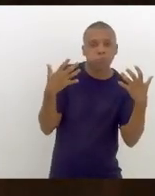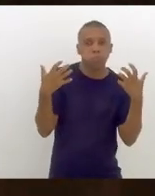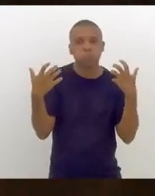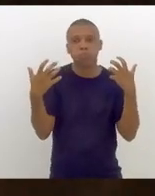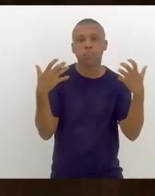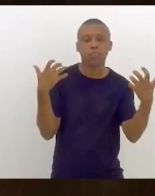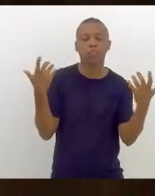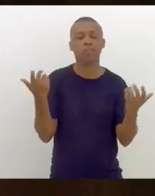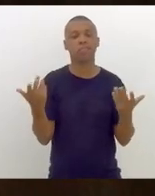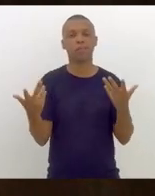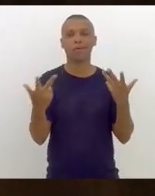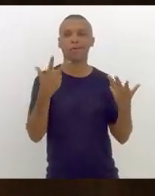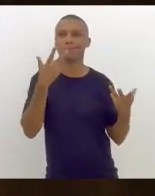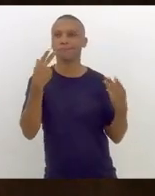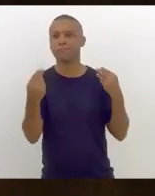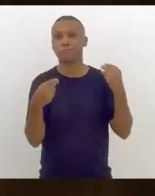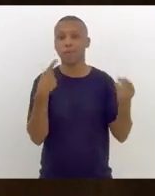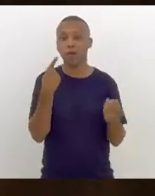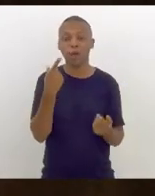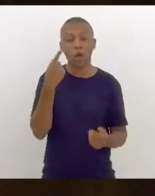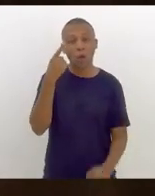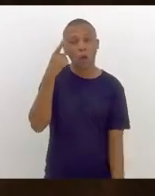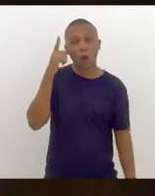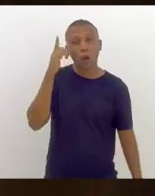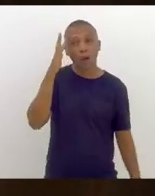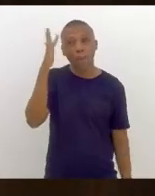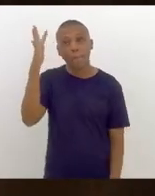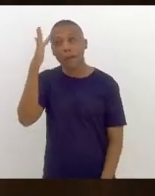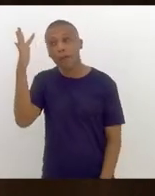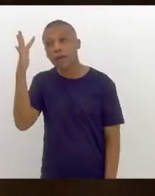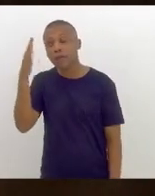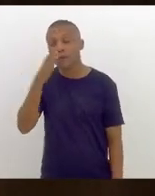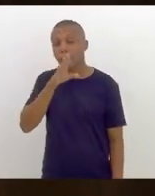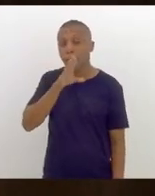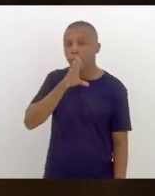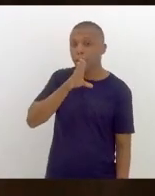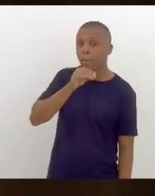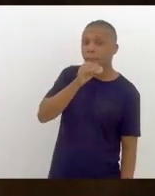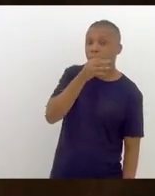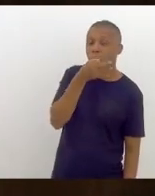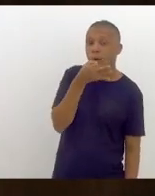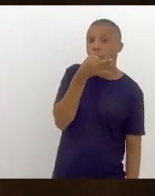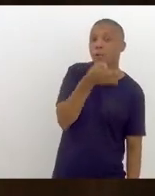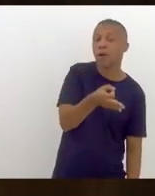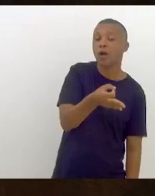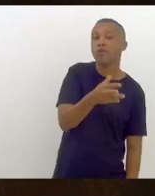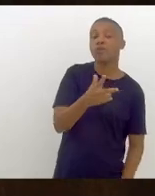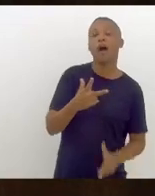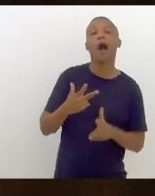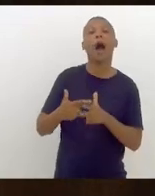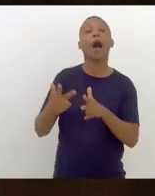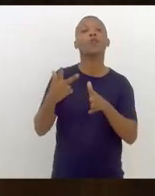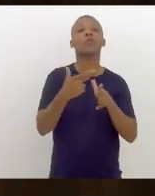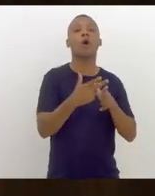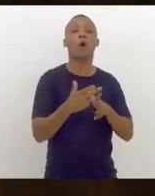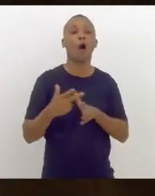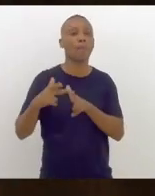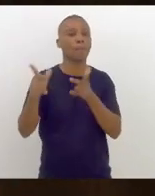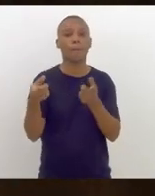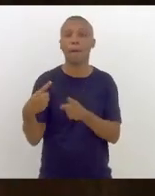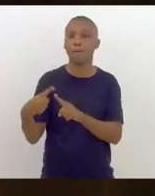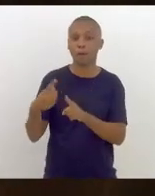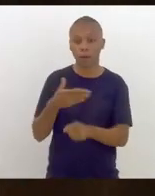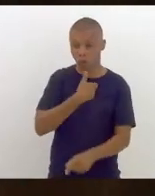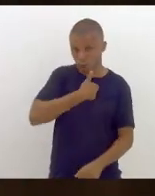esquizofrênico entre o que eu penso e o parecerista anônimo visto que